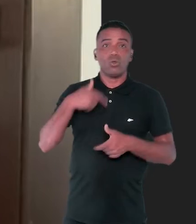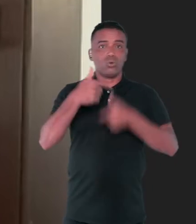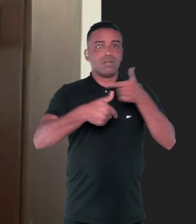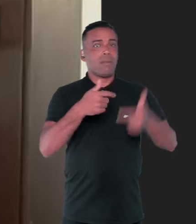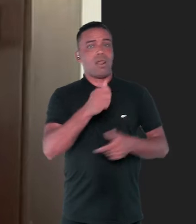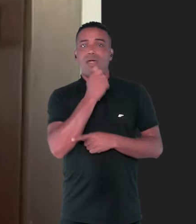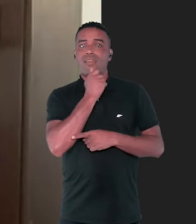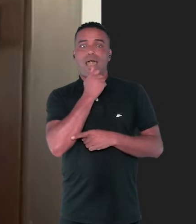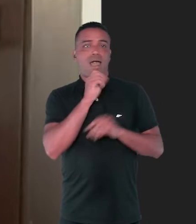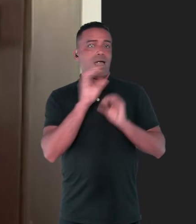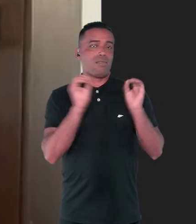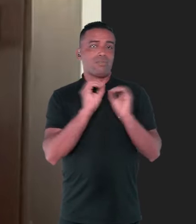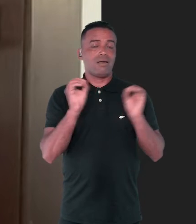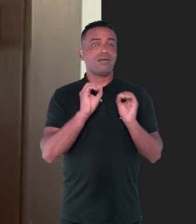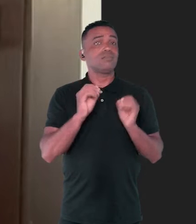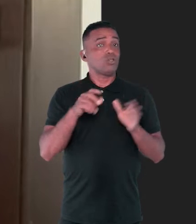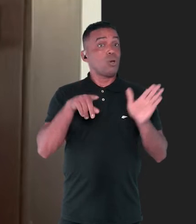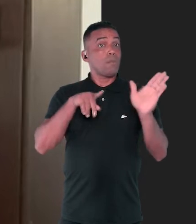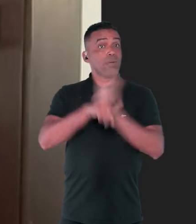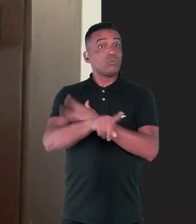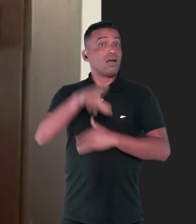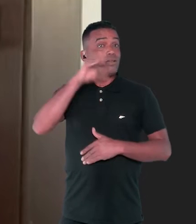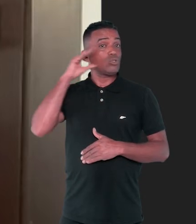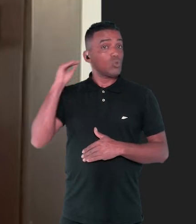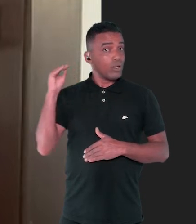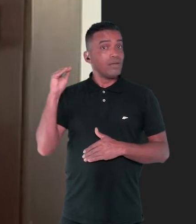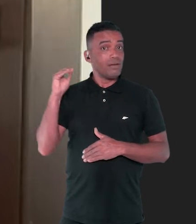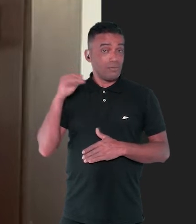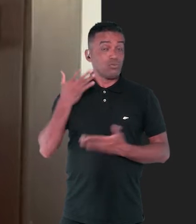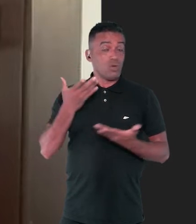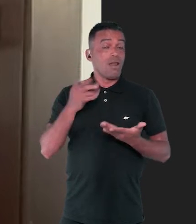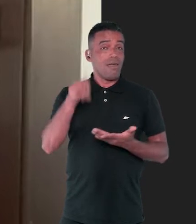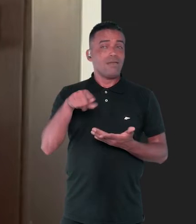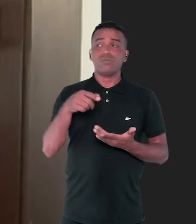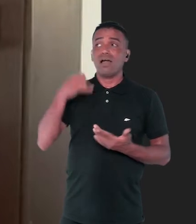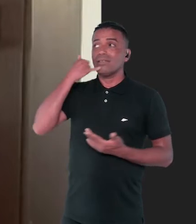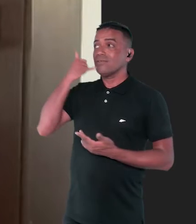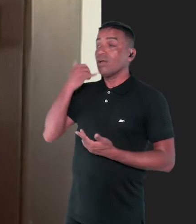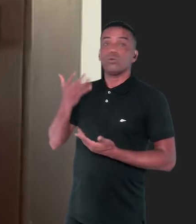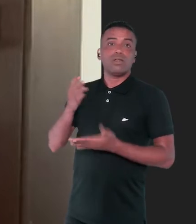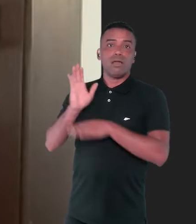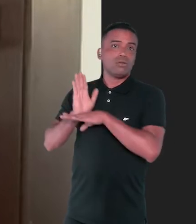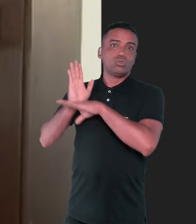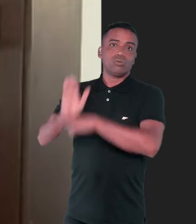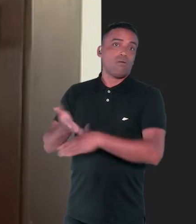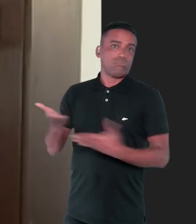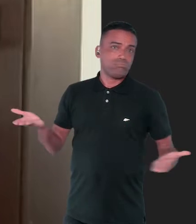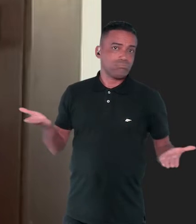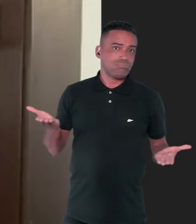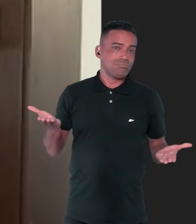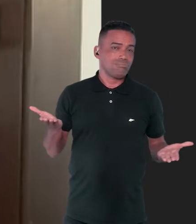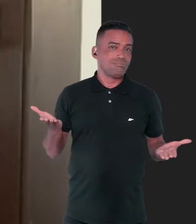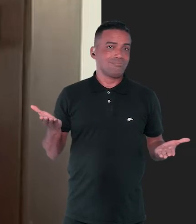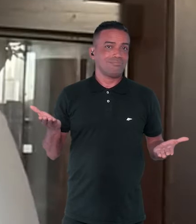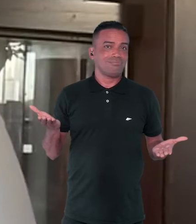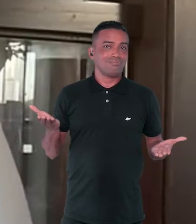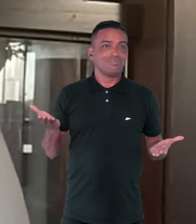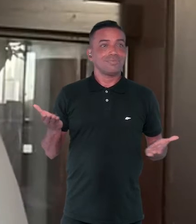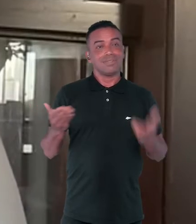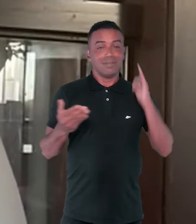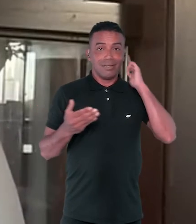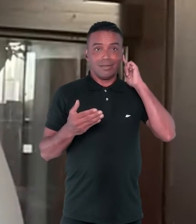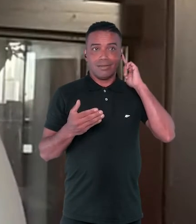à toa. Não, eu perguntei se você é funcionário da assessoria. Eu falei, sou não. Por que você atendeu? Foi porque eu quis ser útil a você.